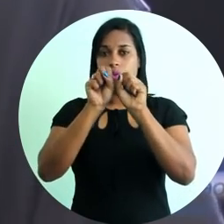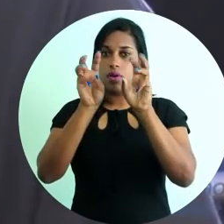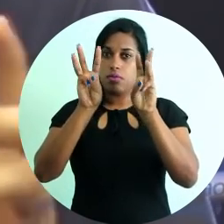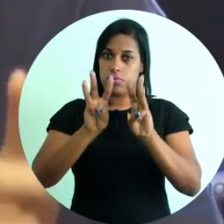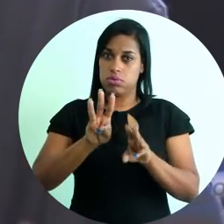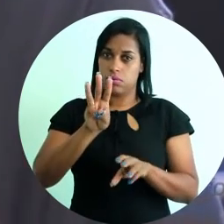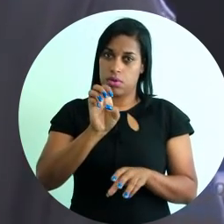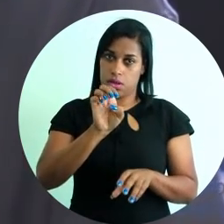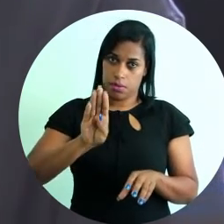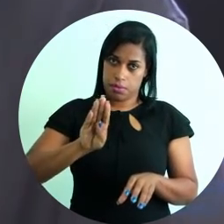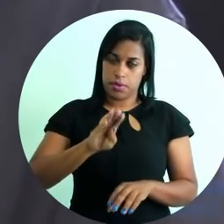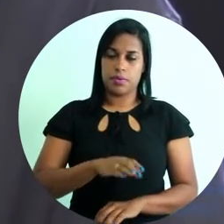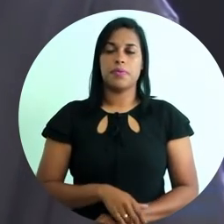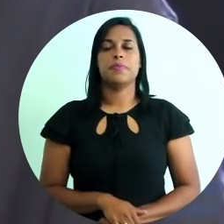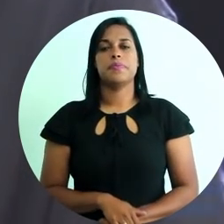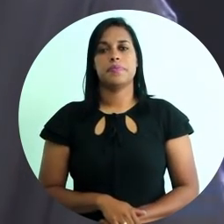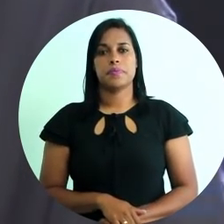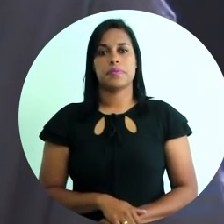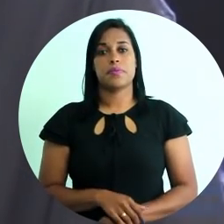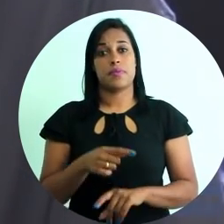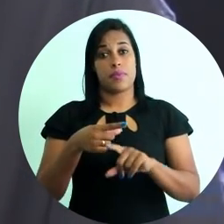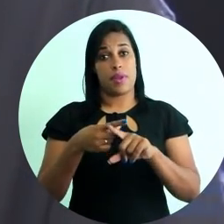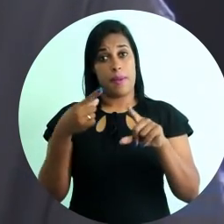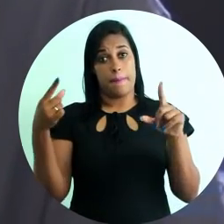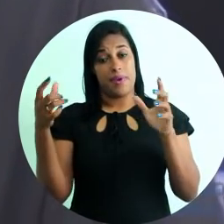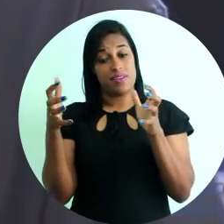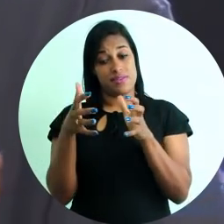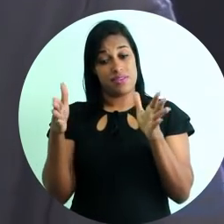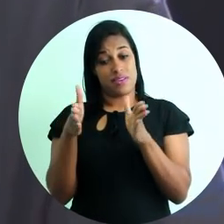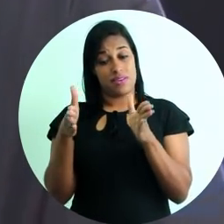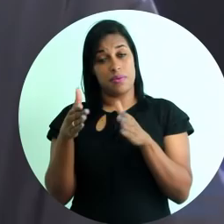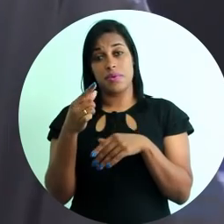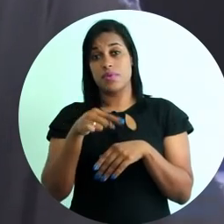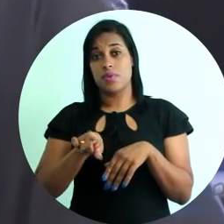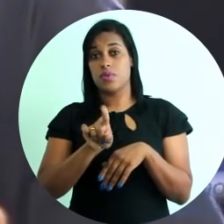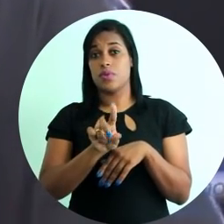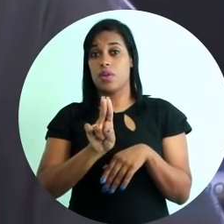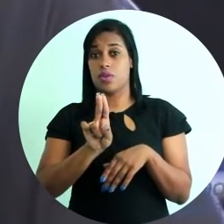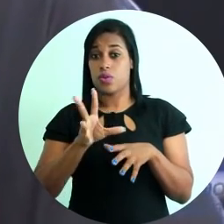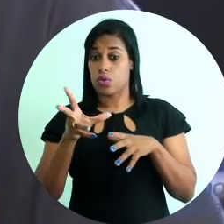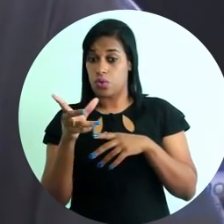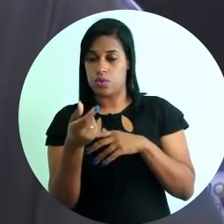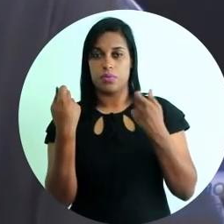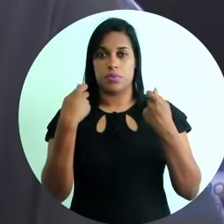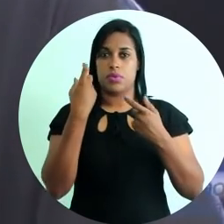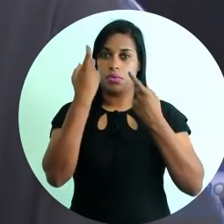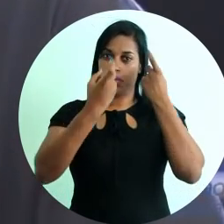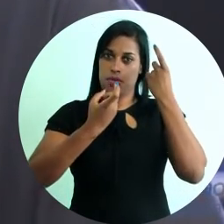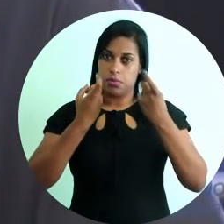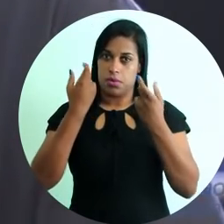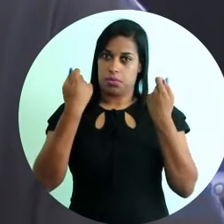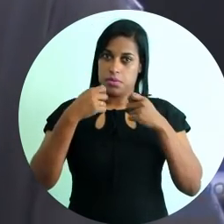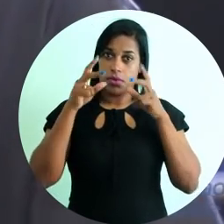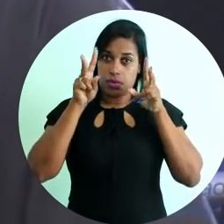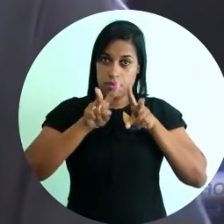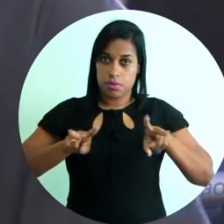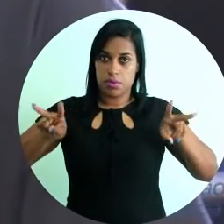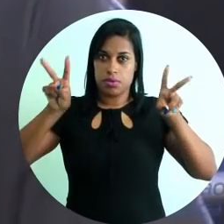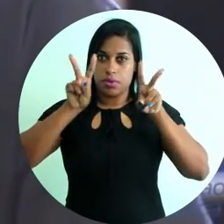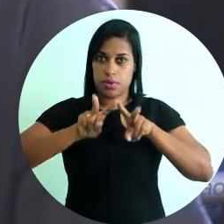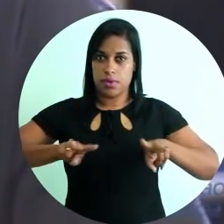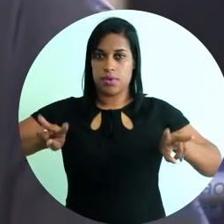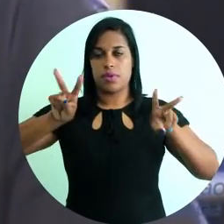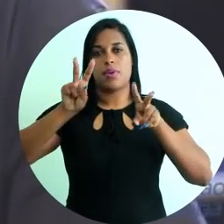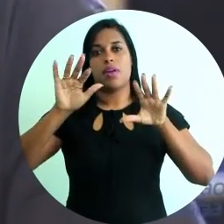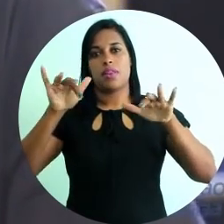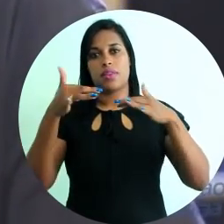a web. Mas a compressão em si não é tudo com que você precisa se preocupar. Você deve dar uma olhada também, você deve pelo